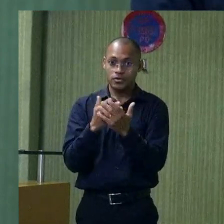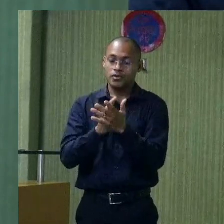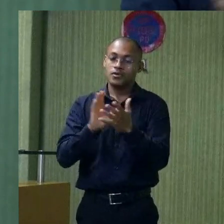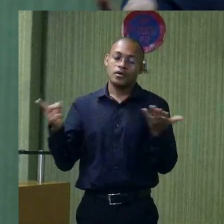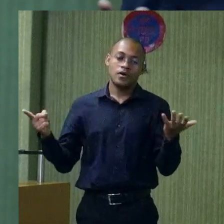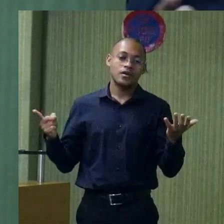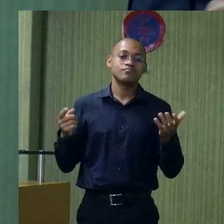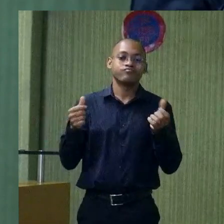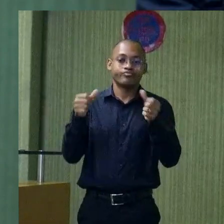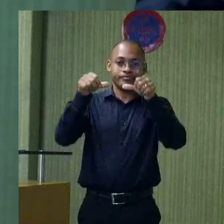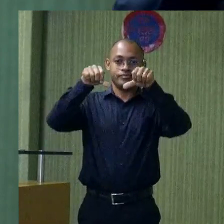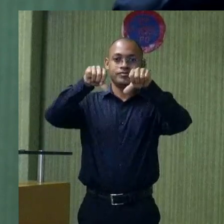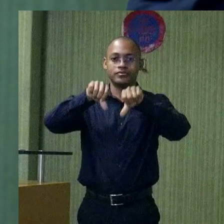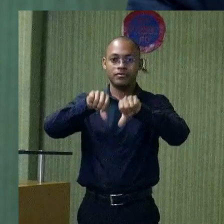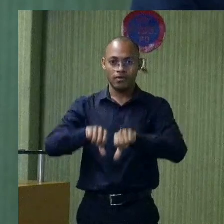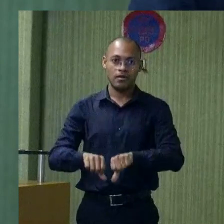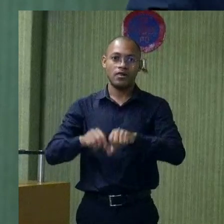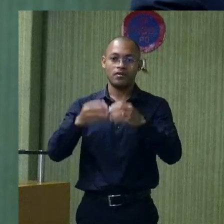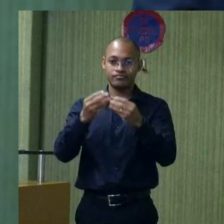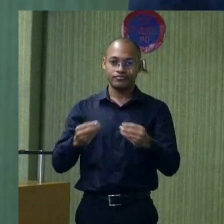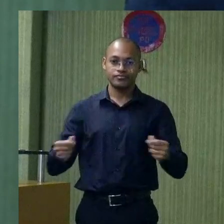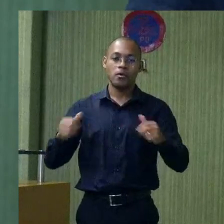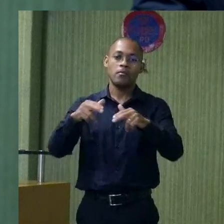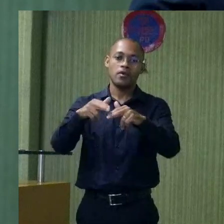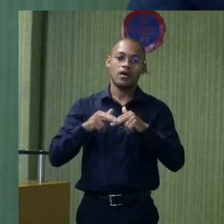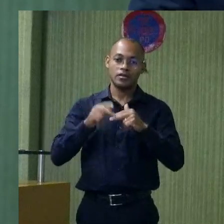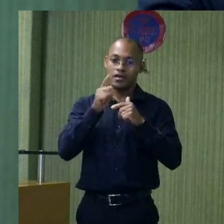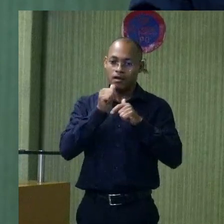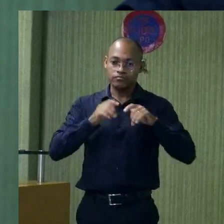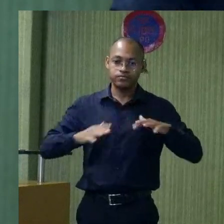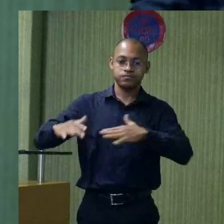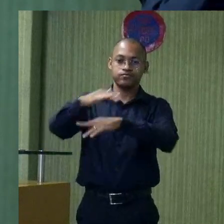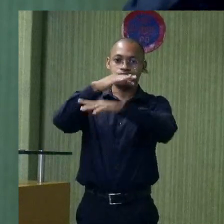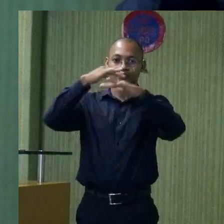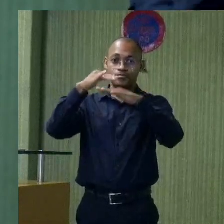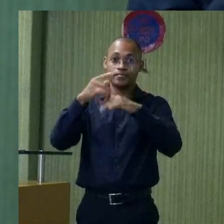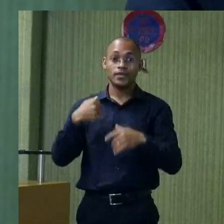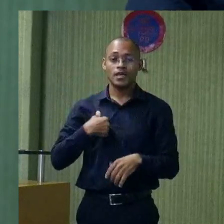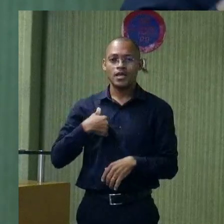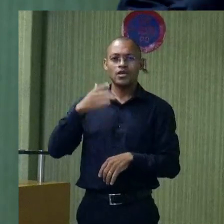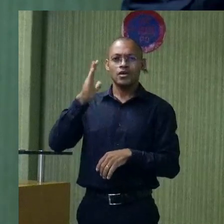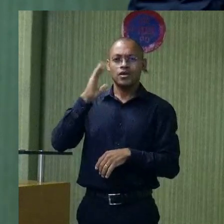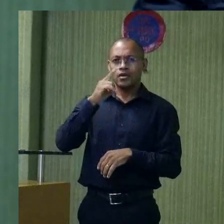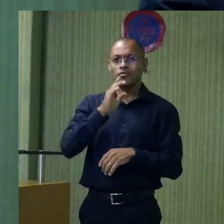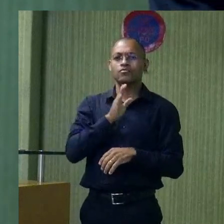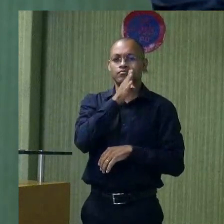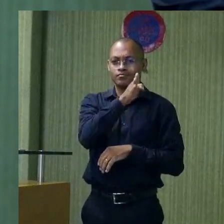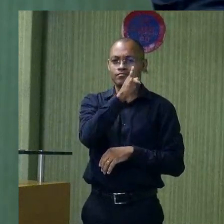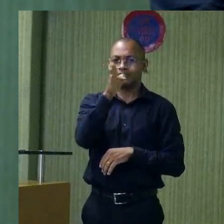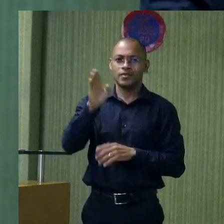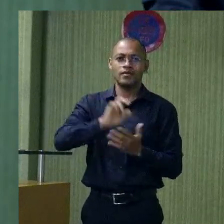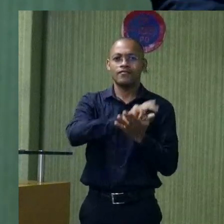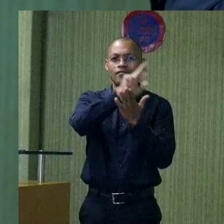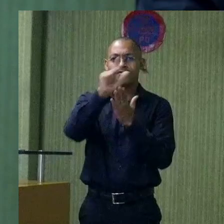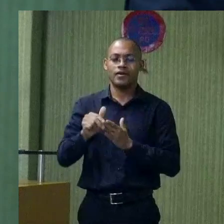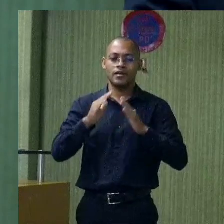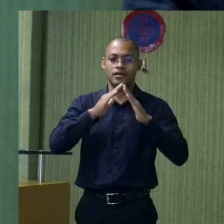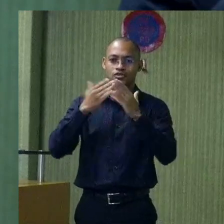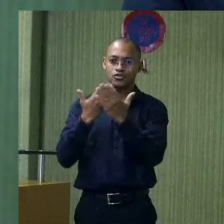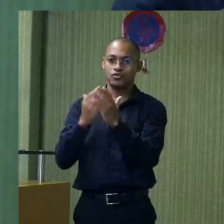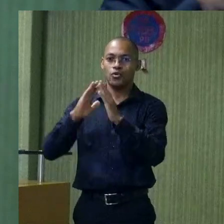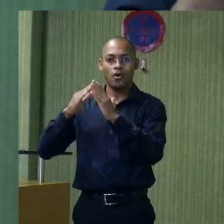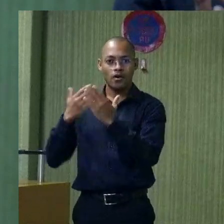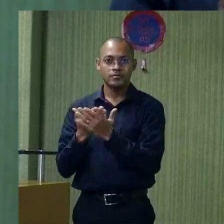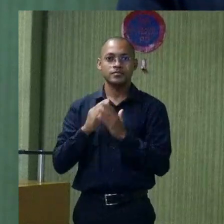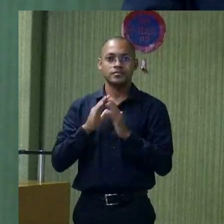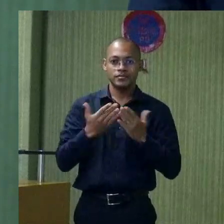pela tragédia ali no lado esquerdo eu estive em Várias escolas Praticamente em todos os municípios